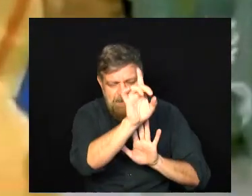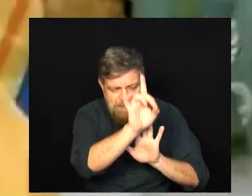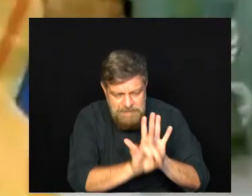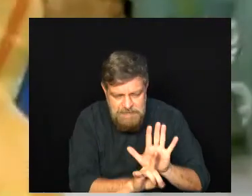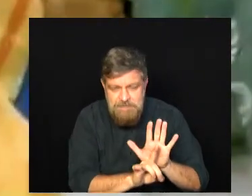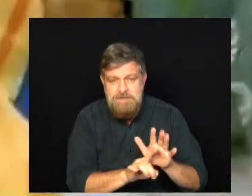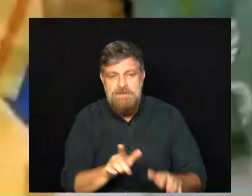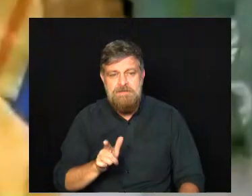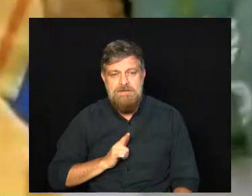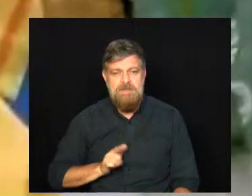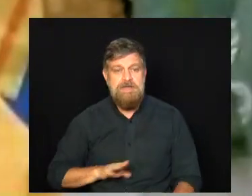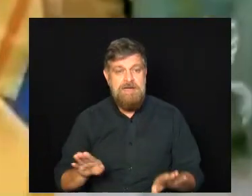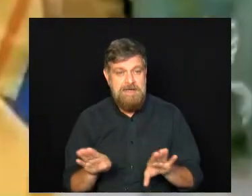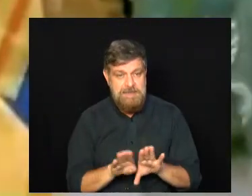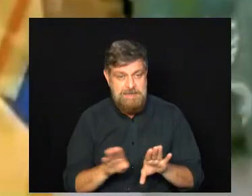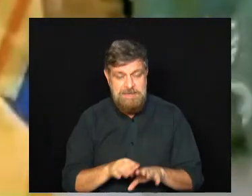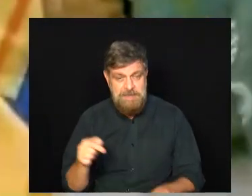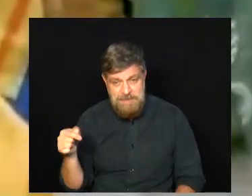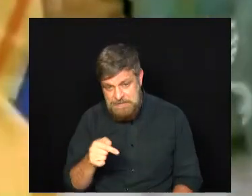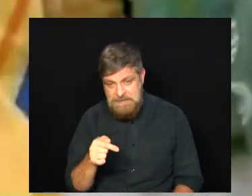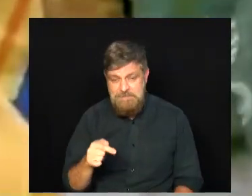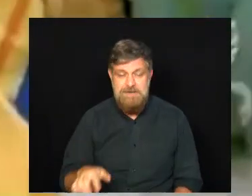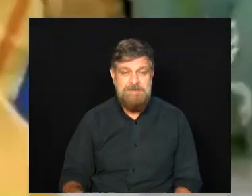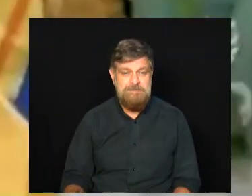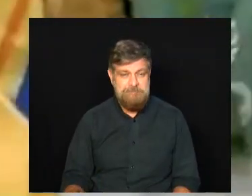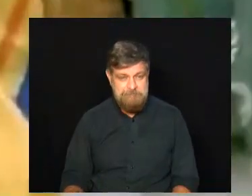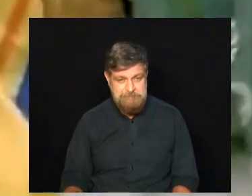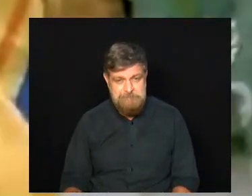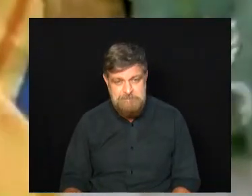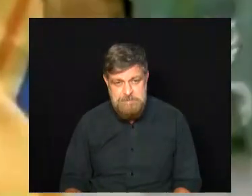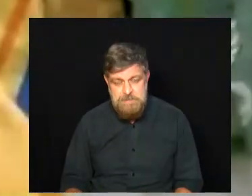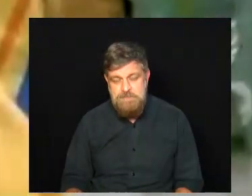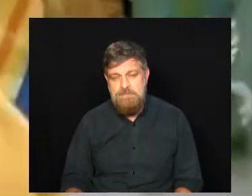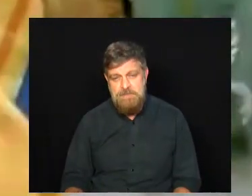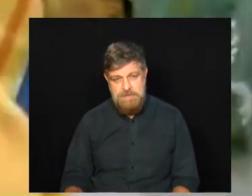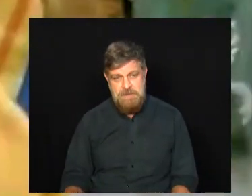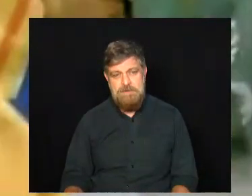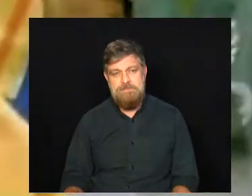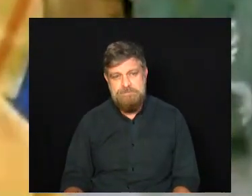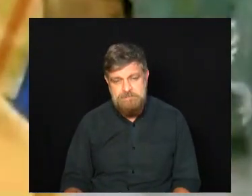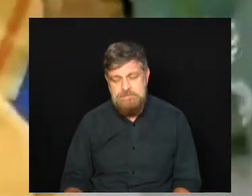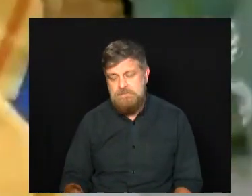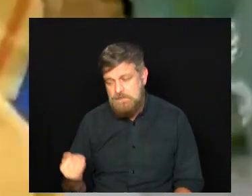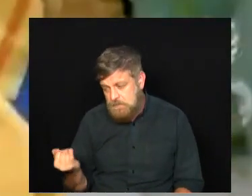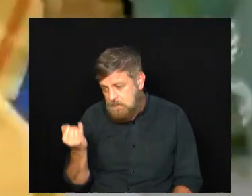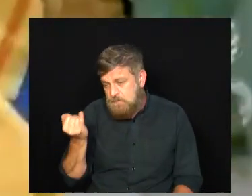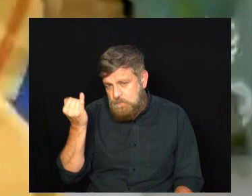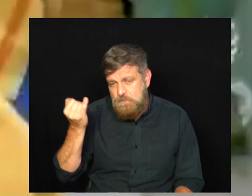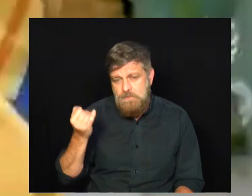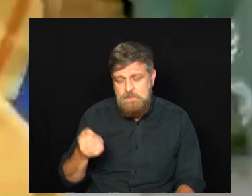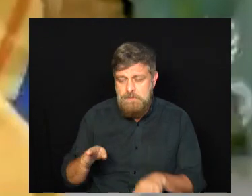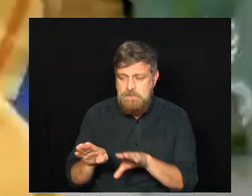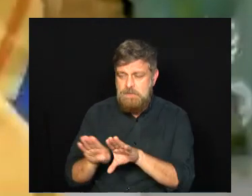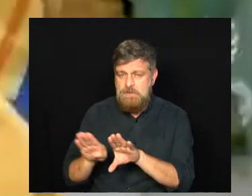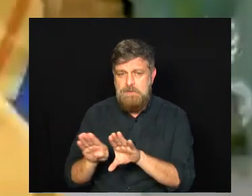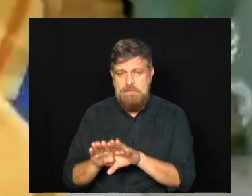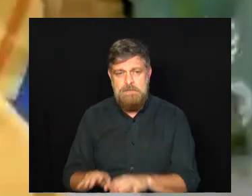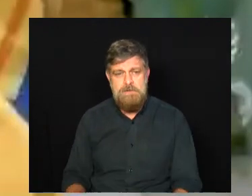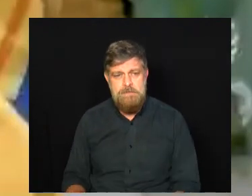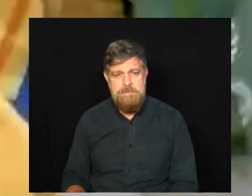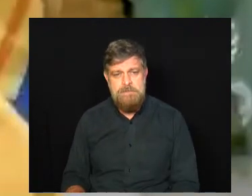do ócio, por, para a criança também, né, porque